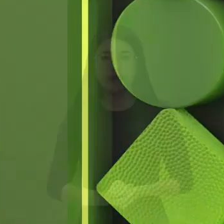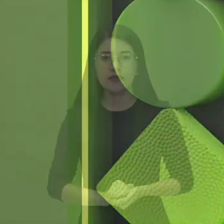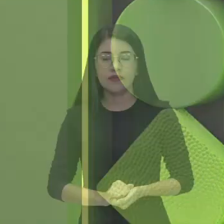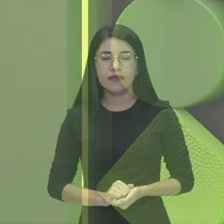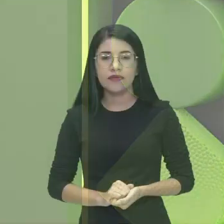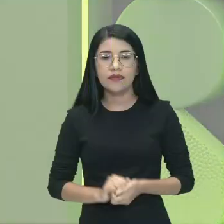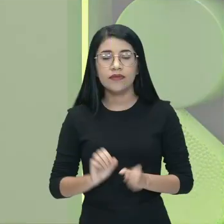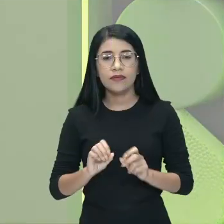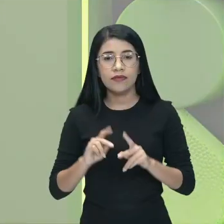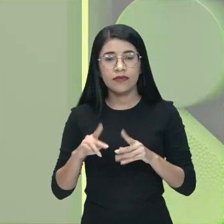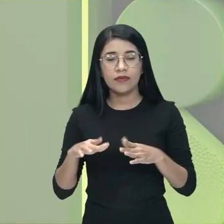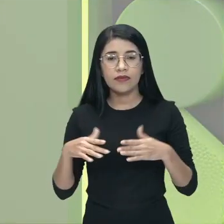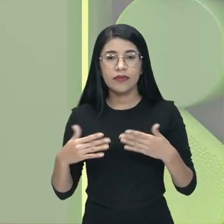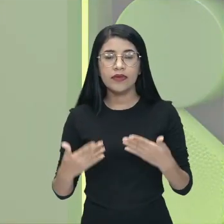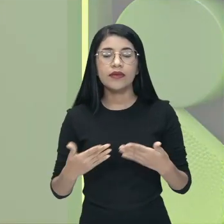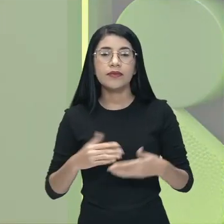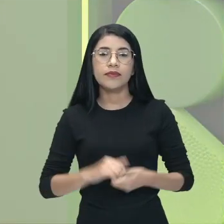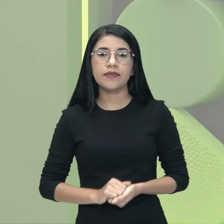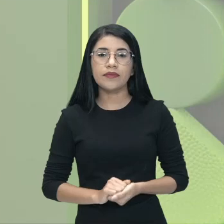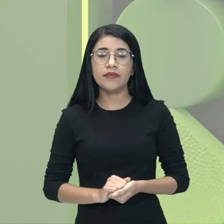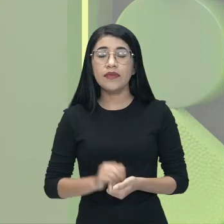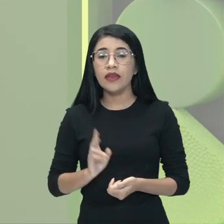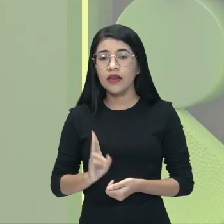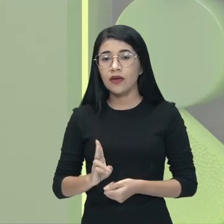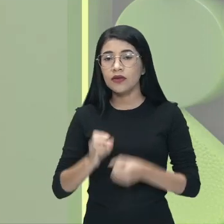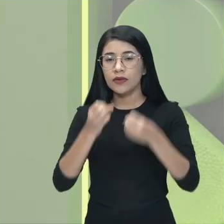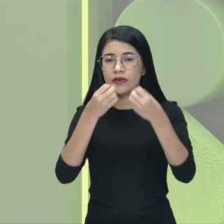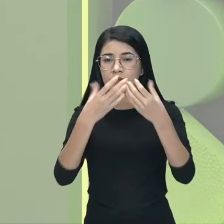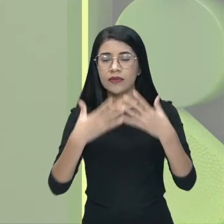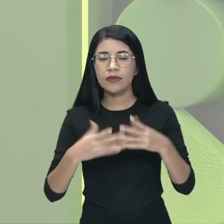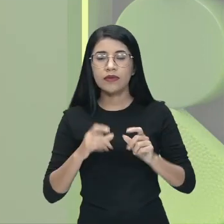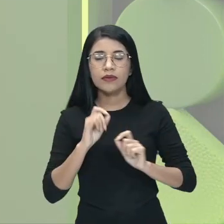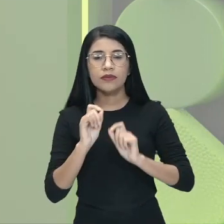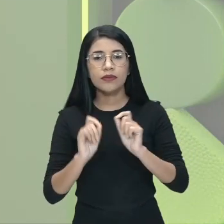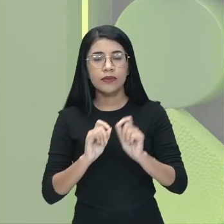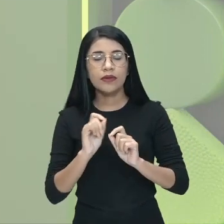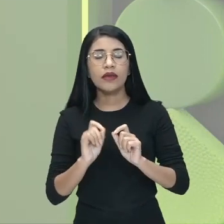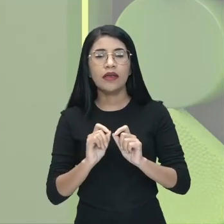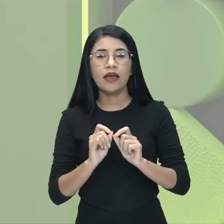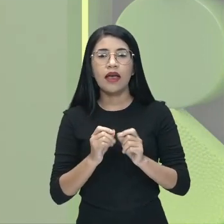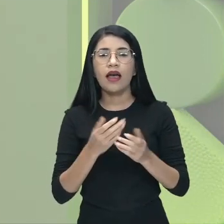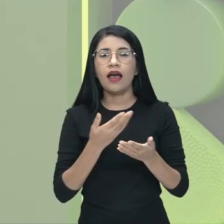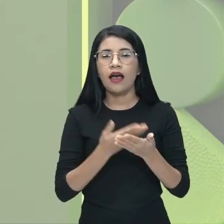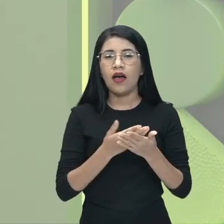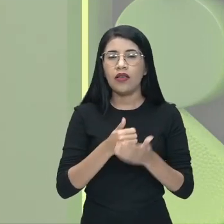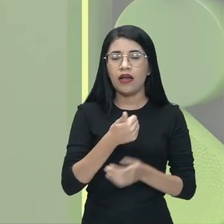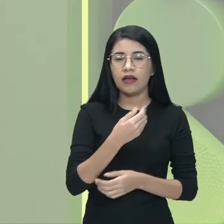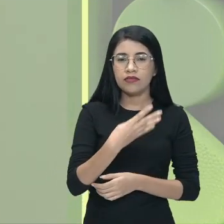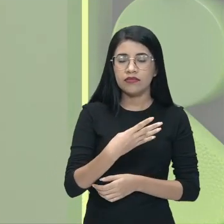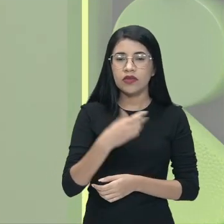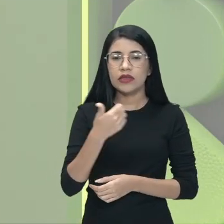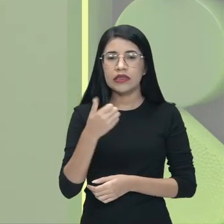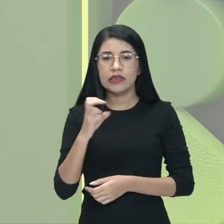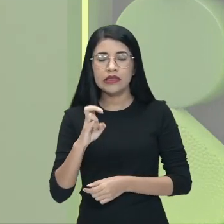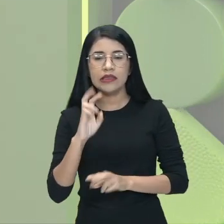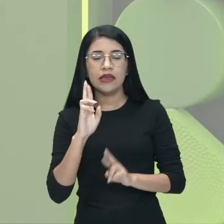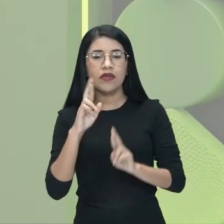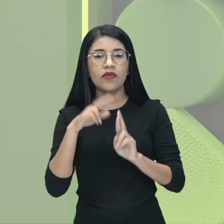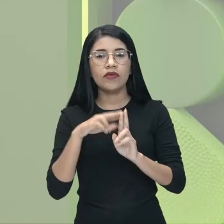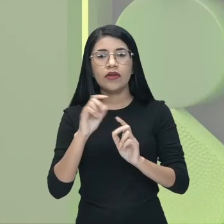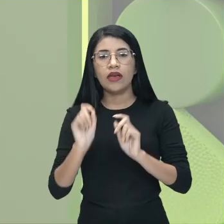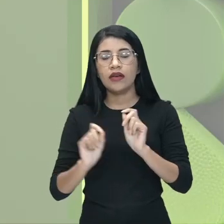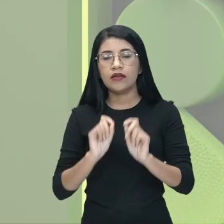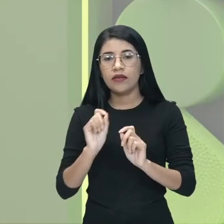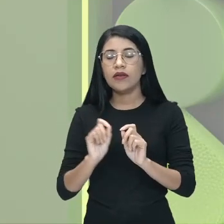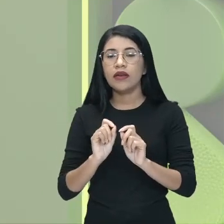Muito bem, alunos, vamos continuar falando então, tanto a aula 14 quanto a 15 são referentes